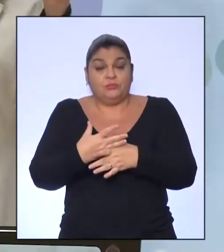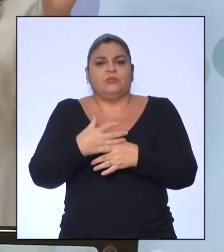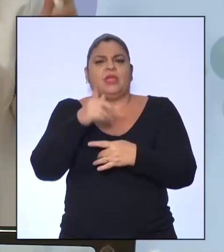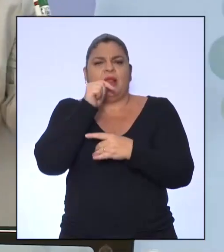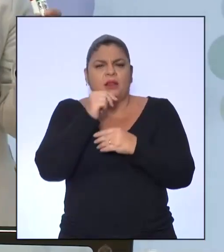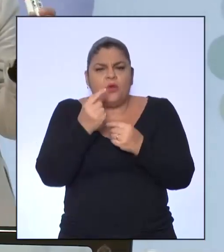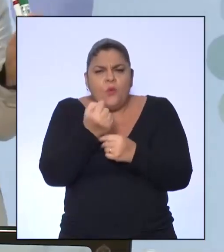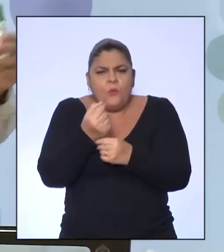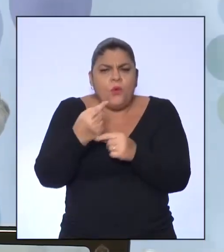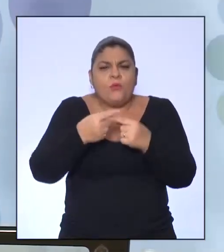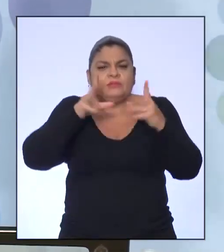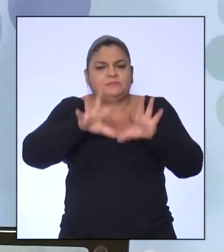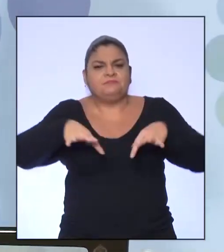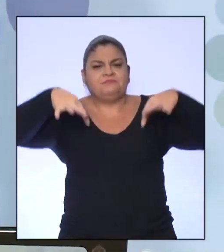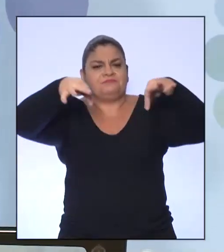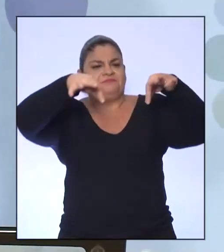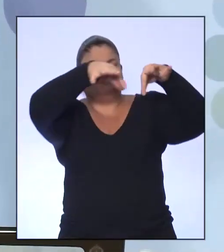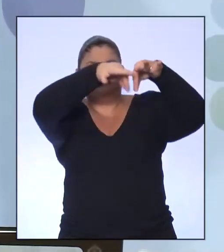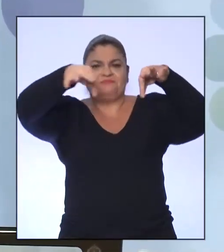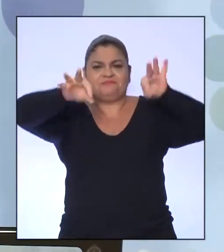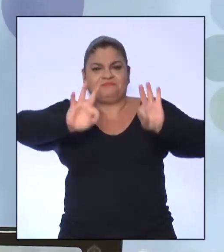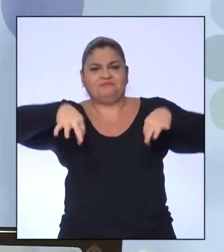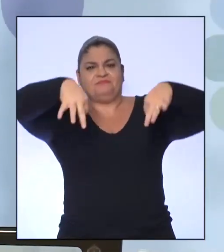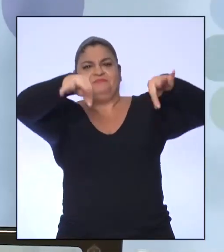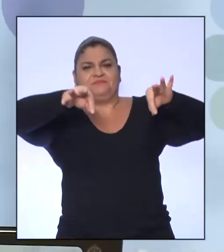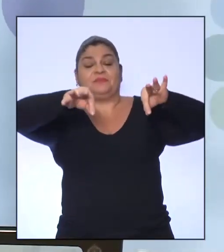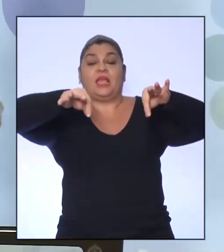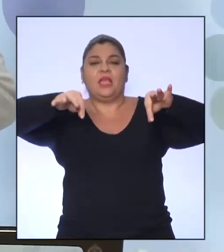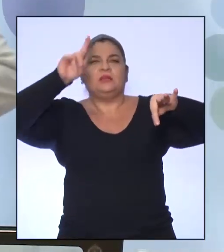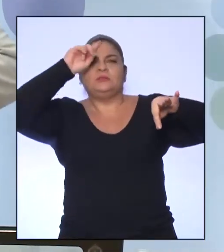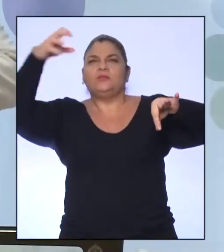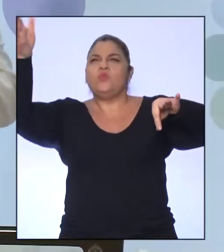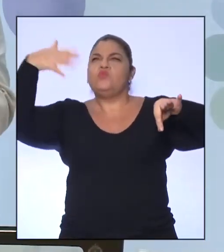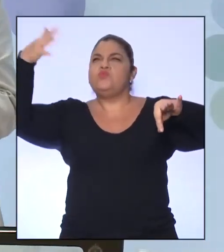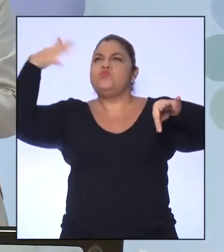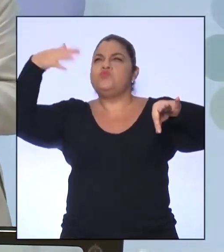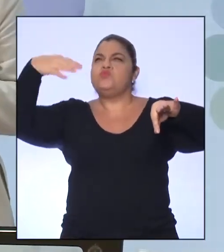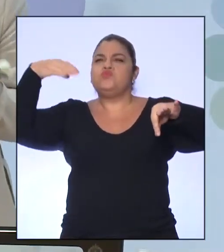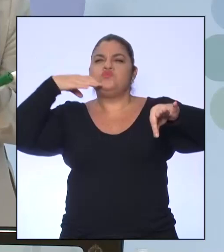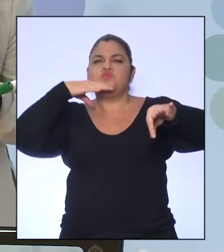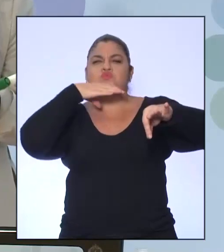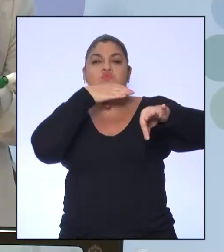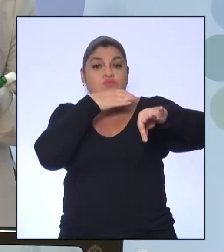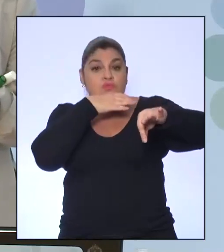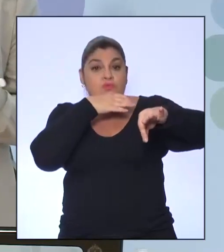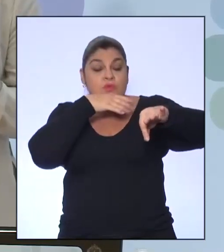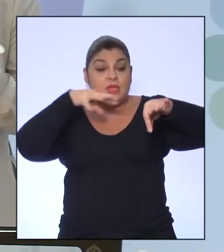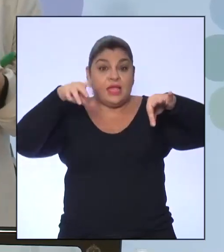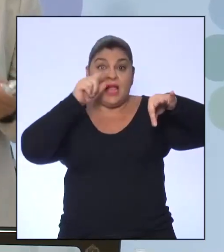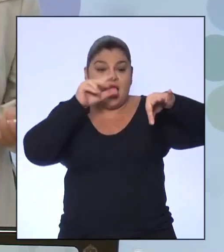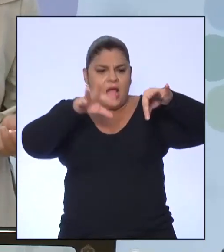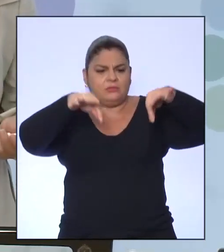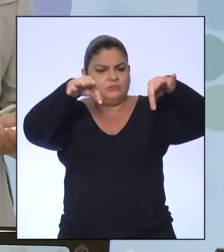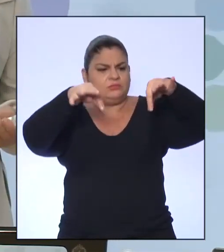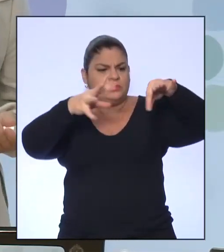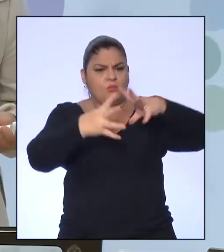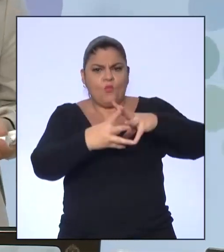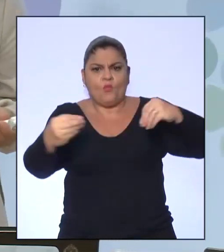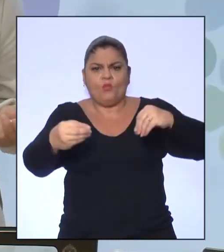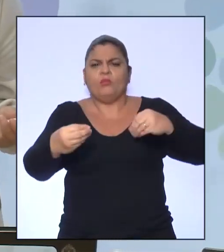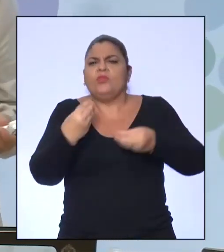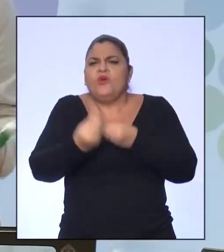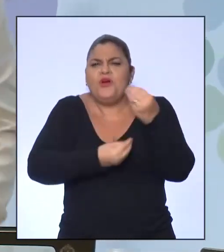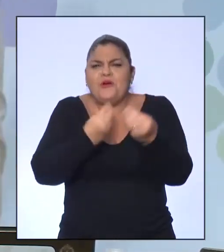vai lá e coloca no varal, né? Está um dia bem quente e aquela água some da roupa. Para onde foi aquela água,